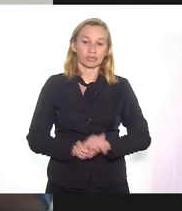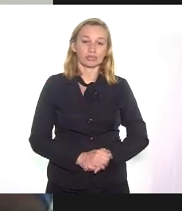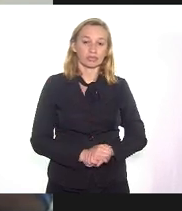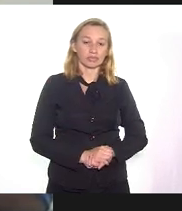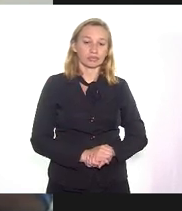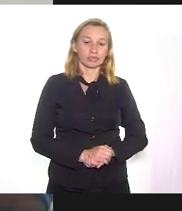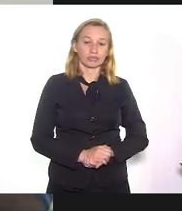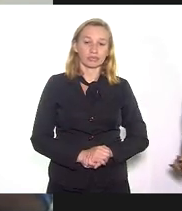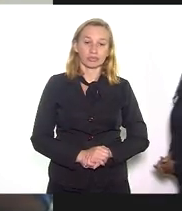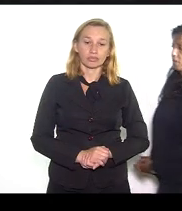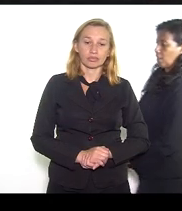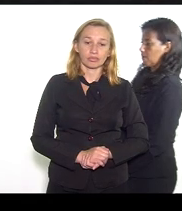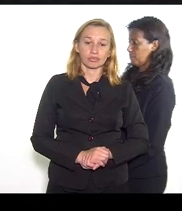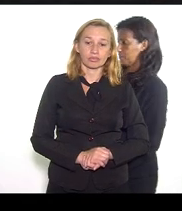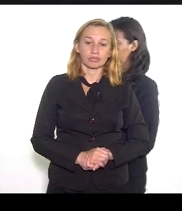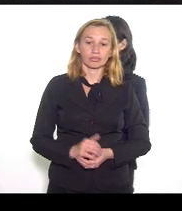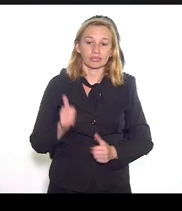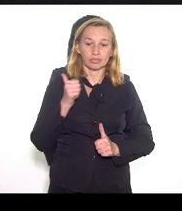tradicional.